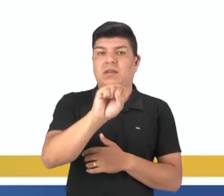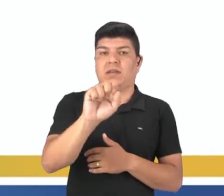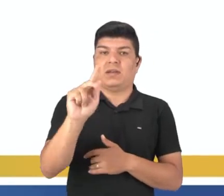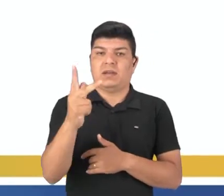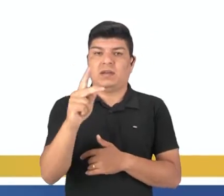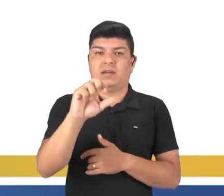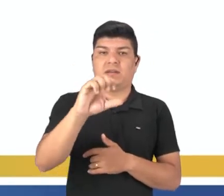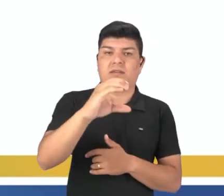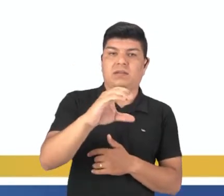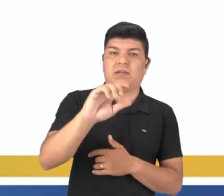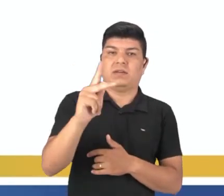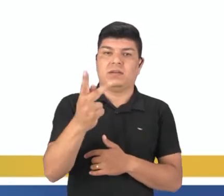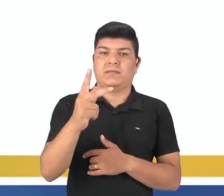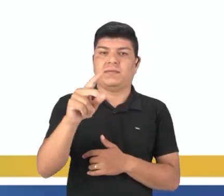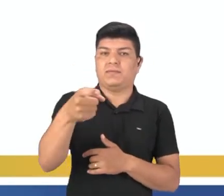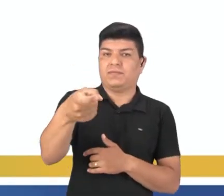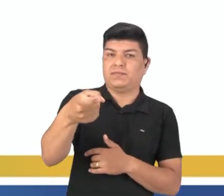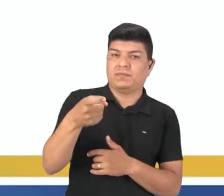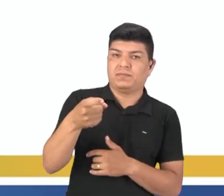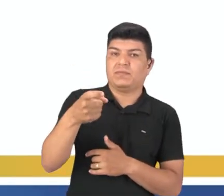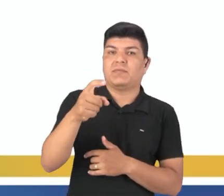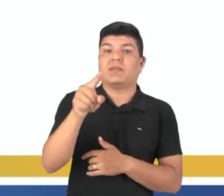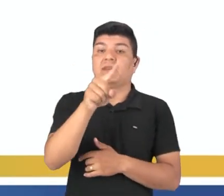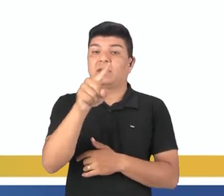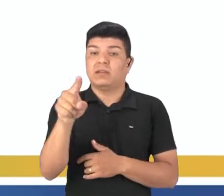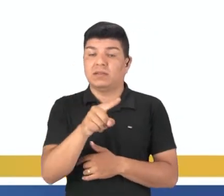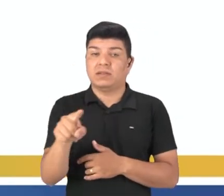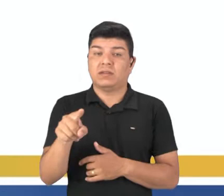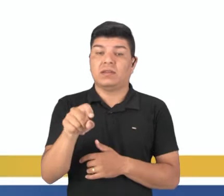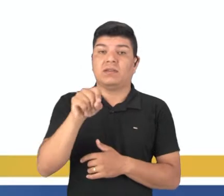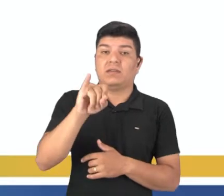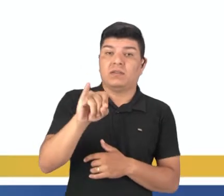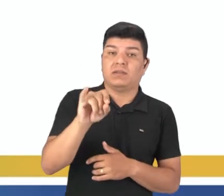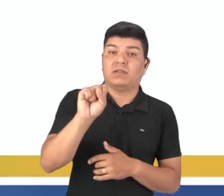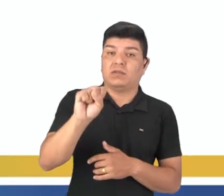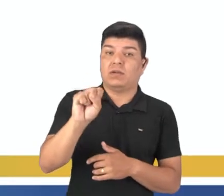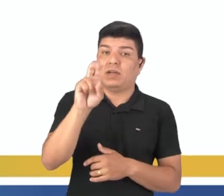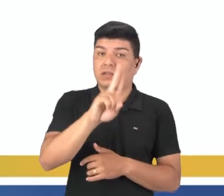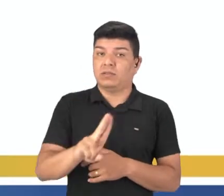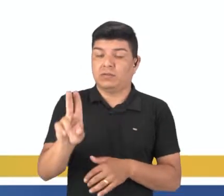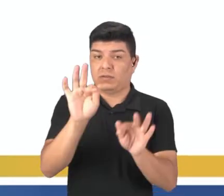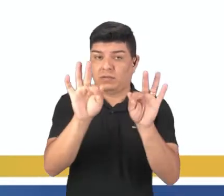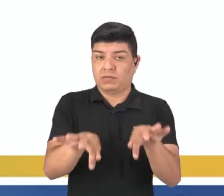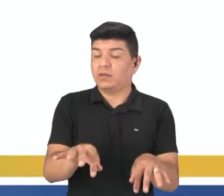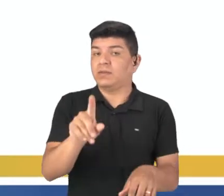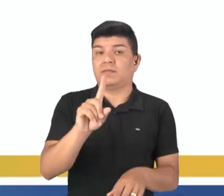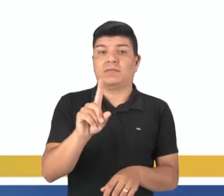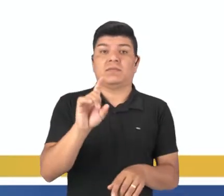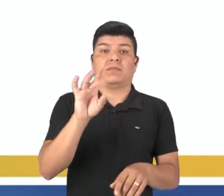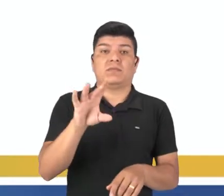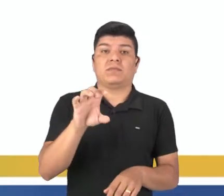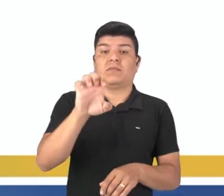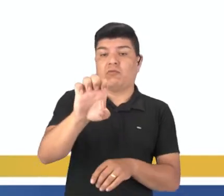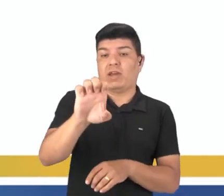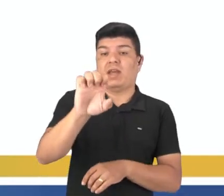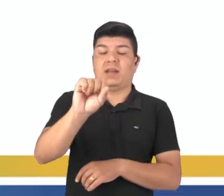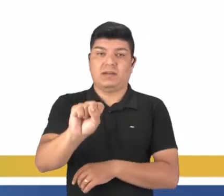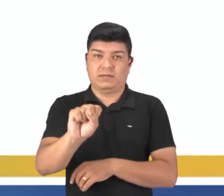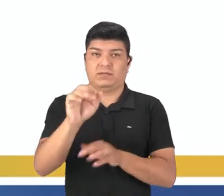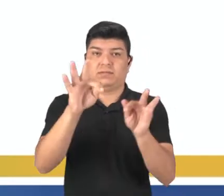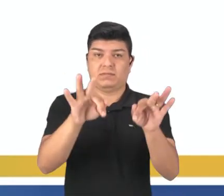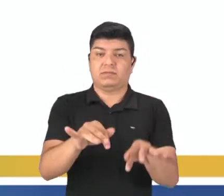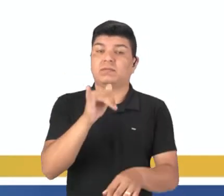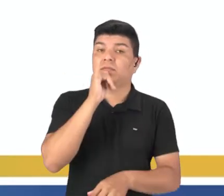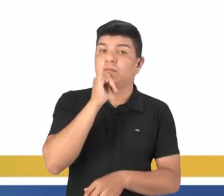ch x e z ao invés de você acrescentar apenas um s no final você vai colocar um s no final